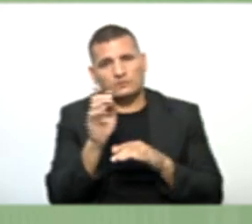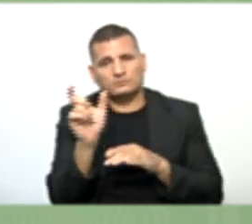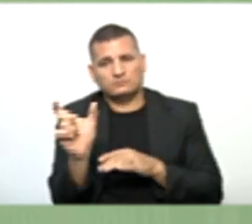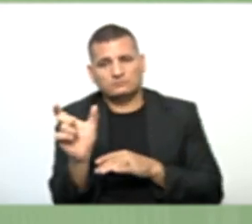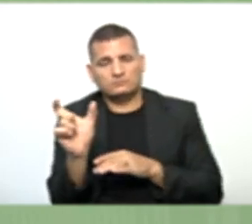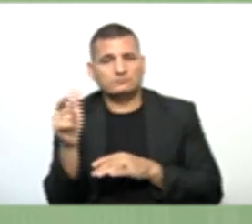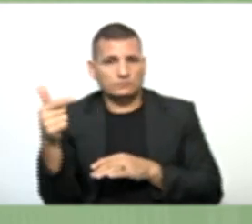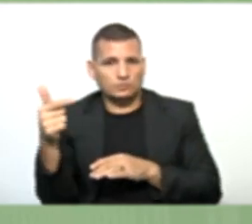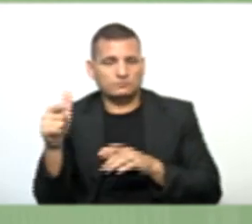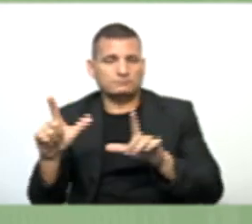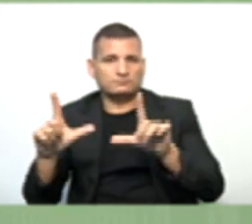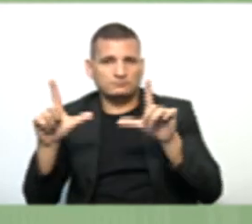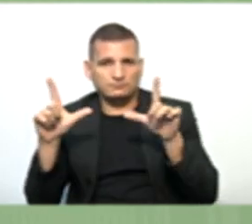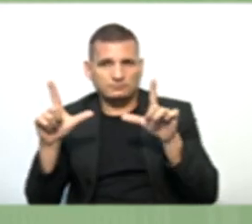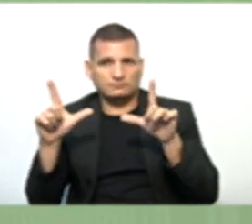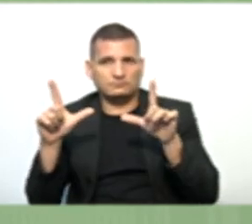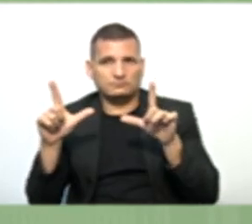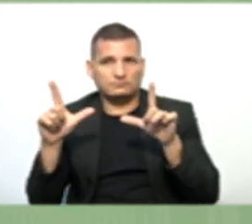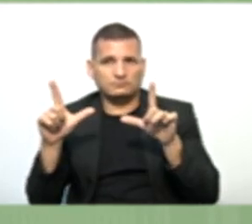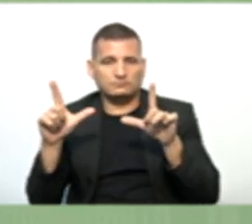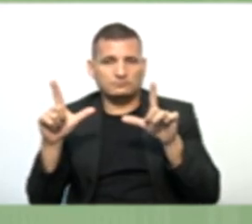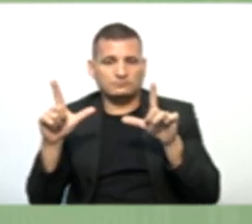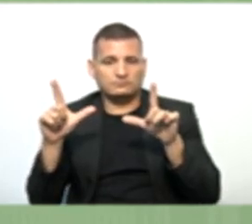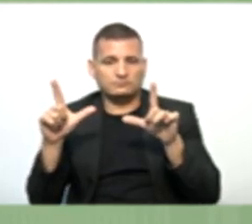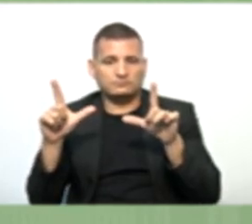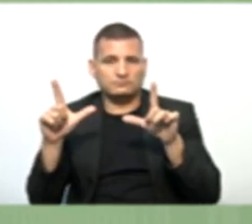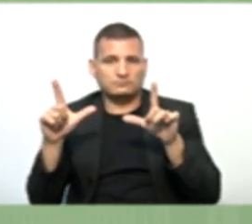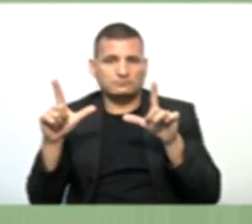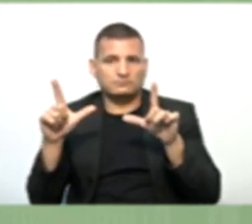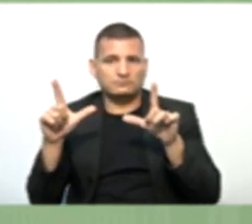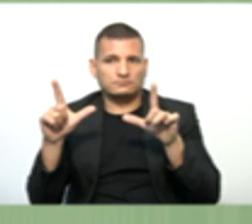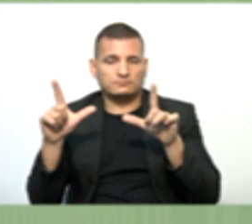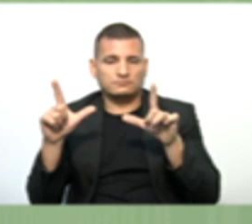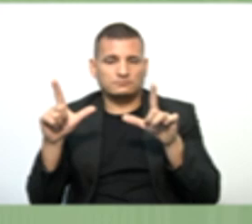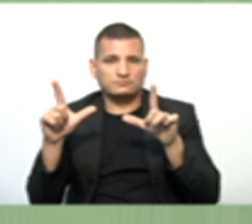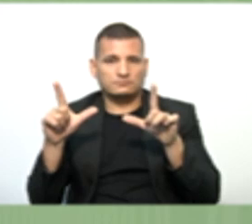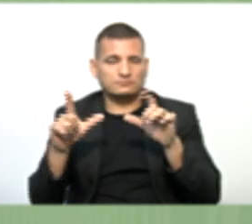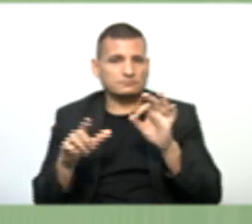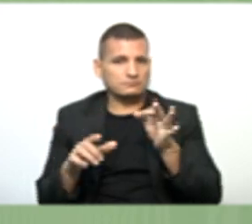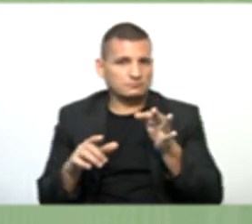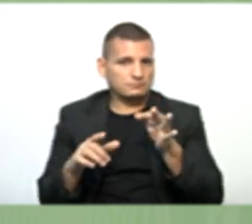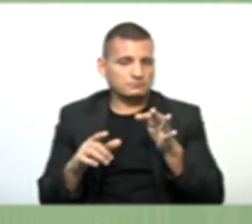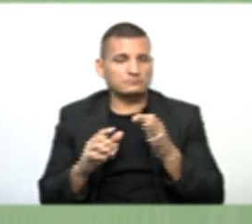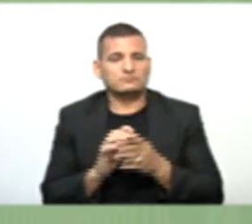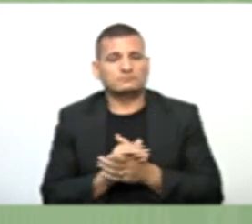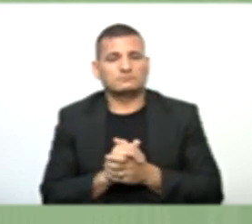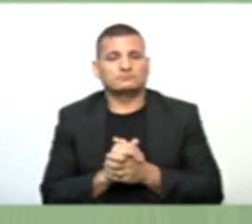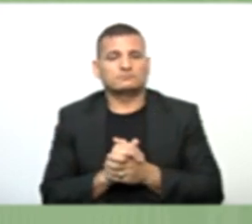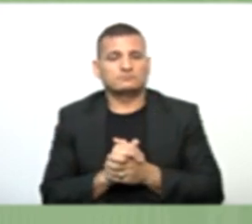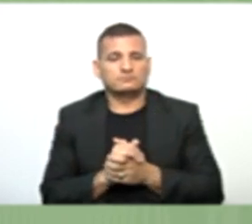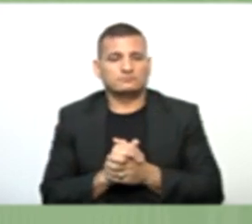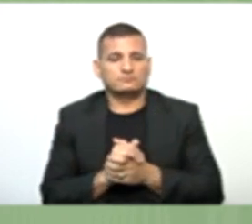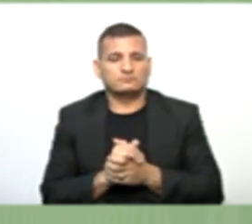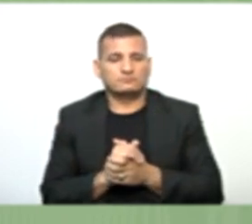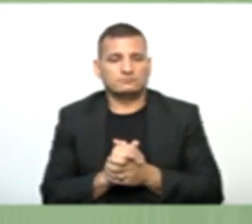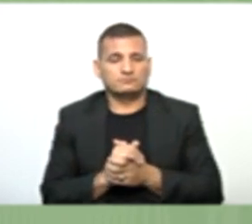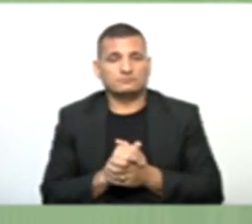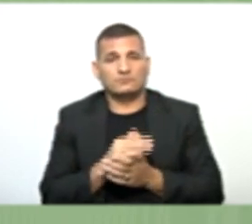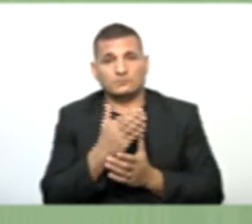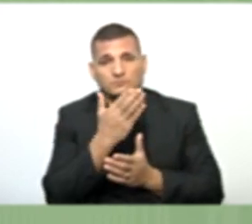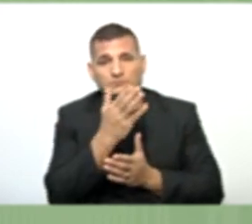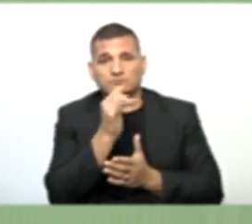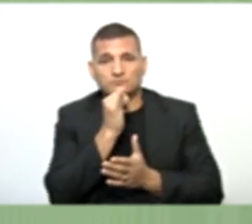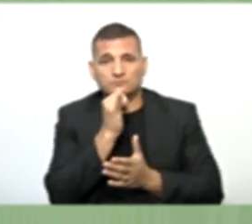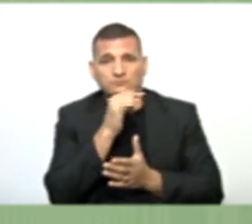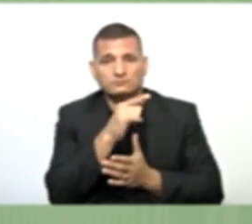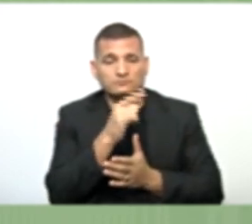for falsa, o comando 2 é o que será executado, certo? Então, esse exemplo aqui é que